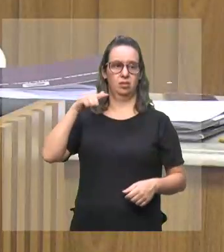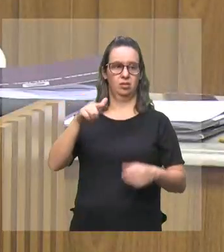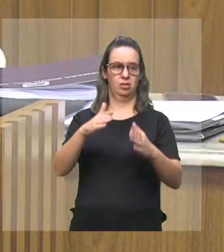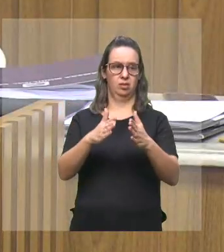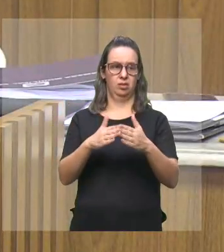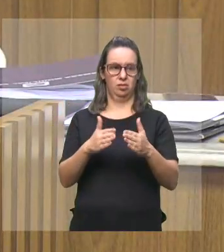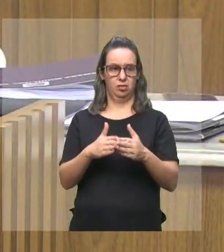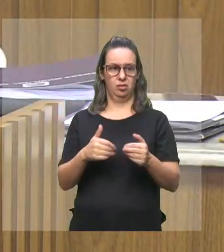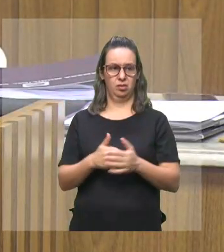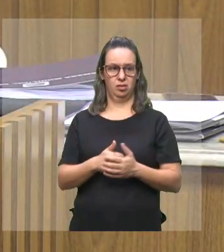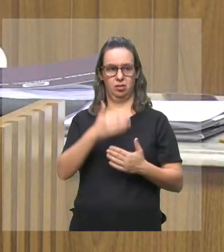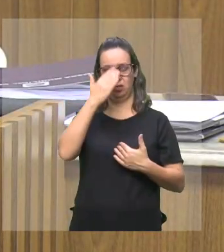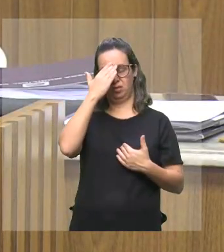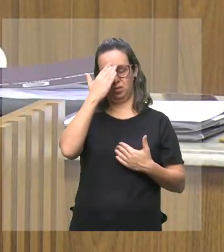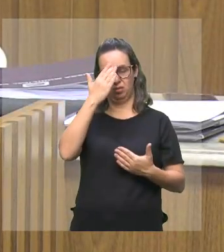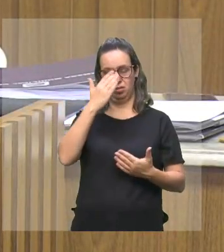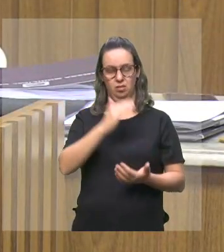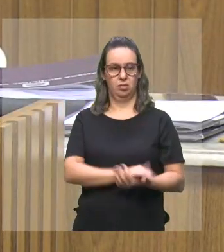tempo, obrigado, seu.